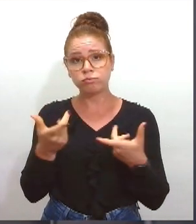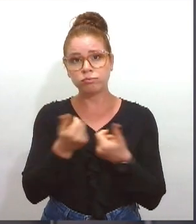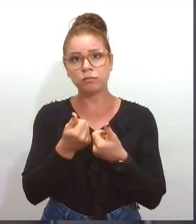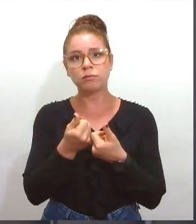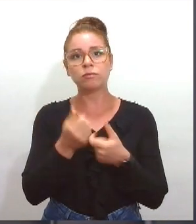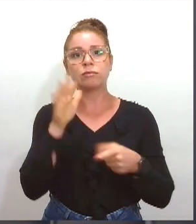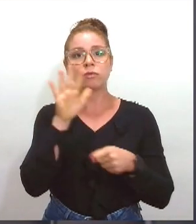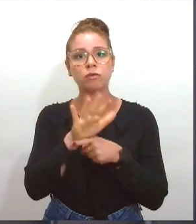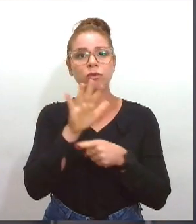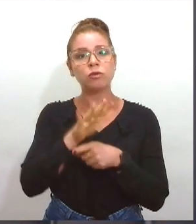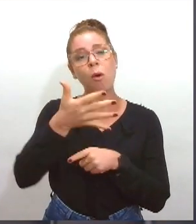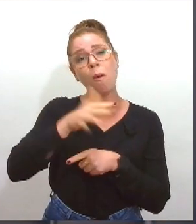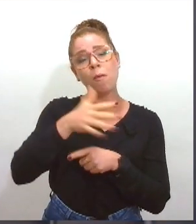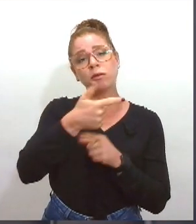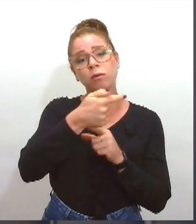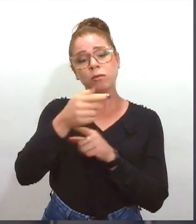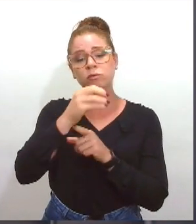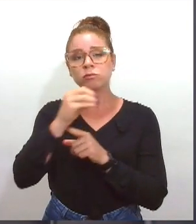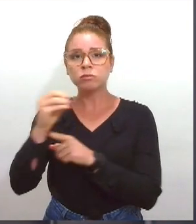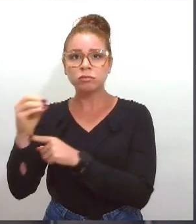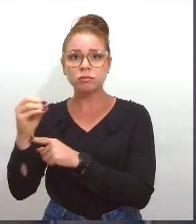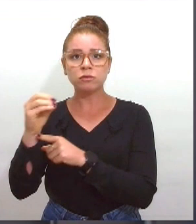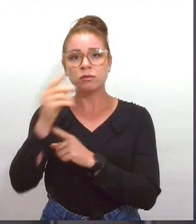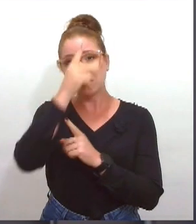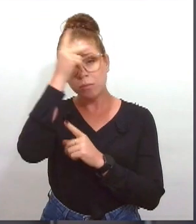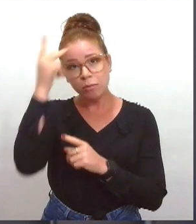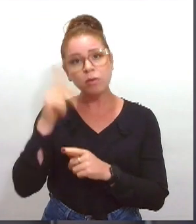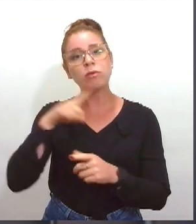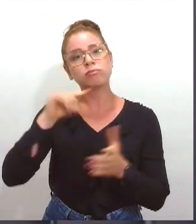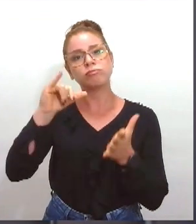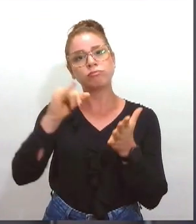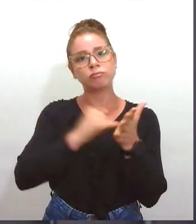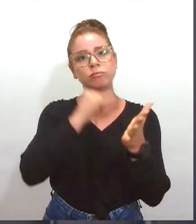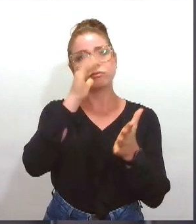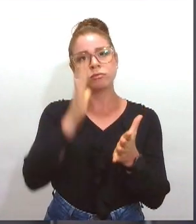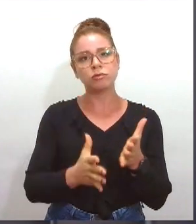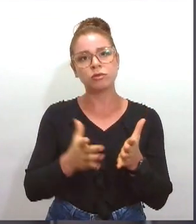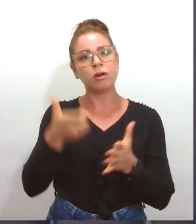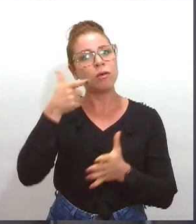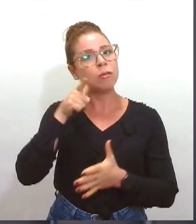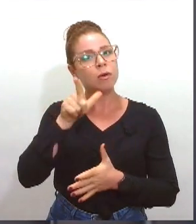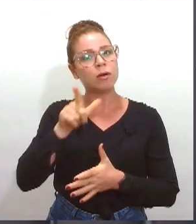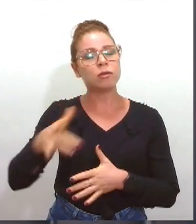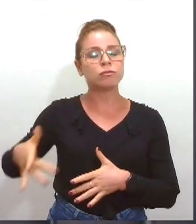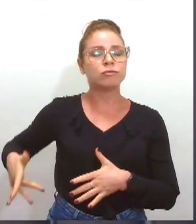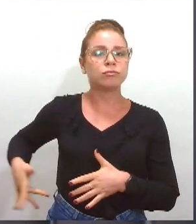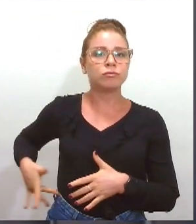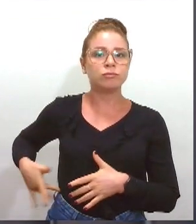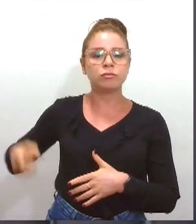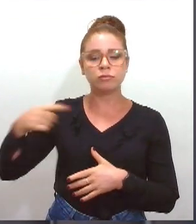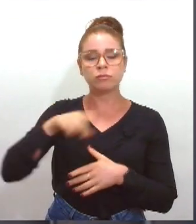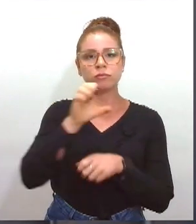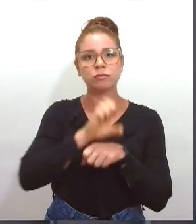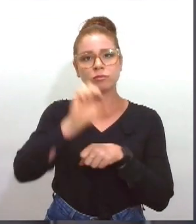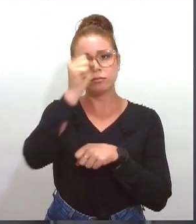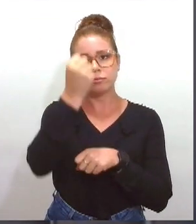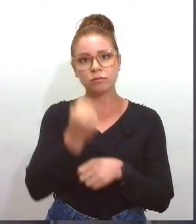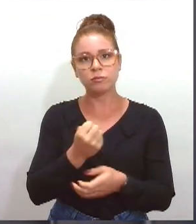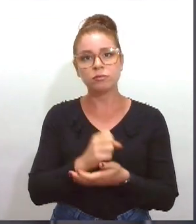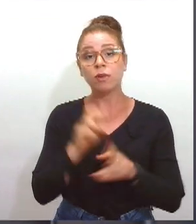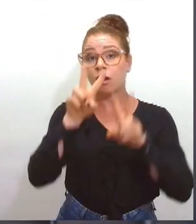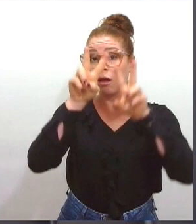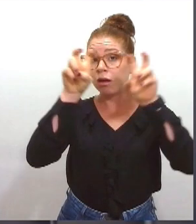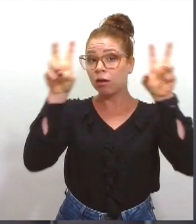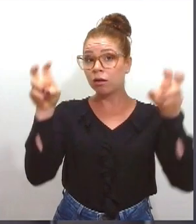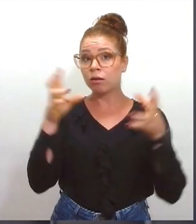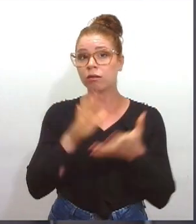700 pessoas que estão inscritas para transplante de rim no estado. Sobre o assunto, eu